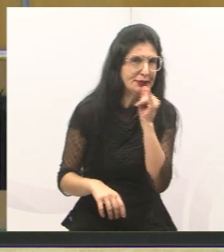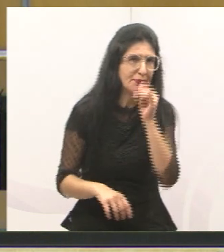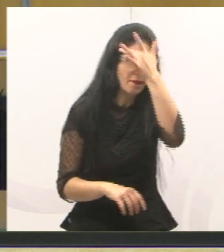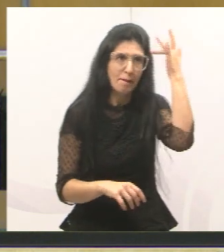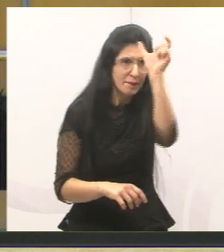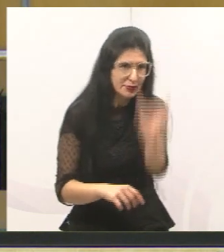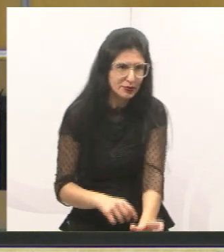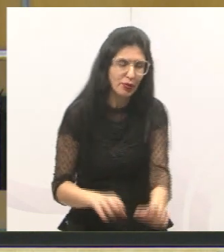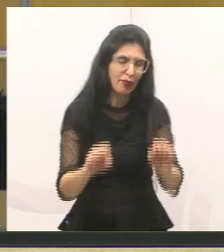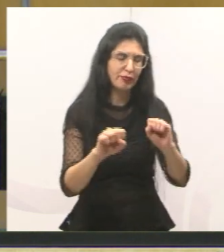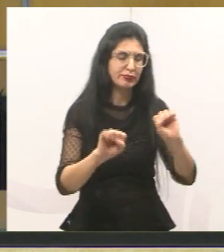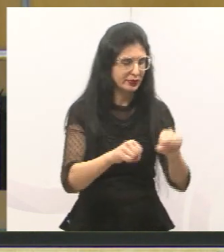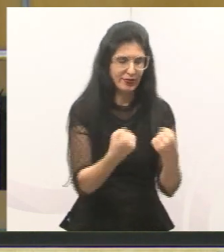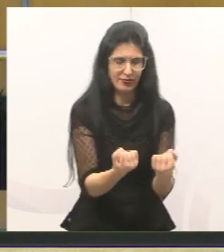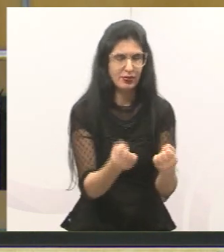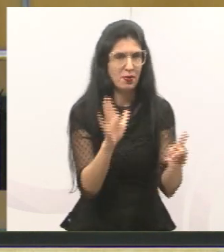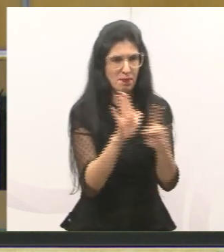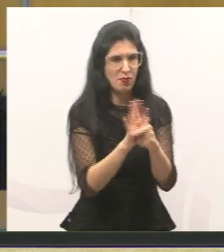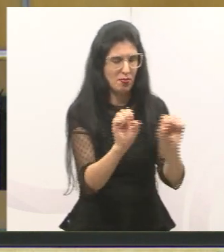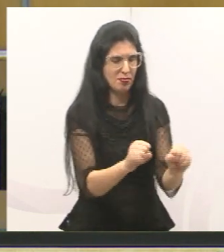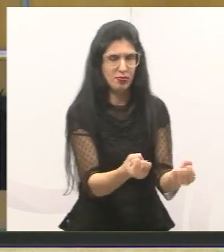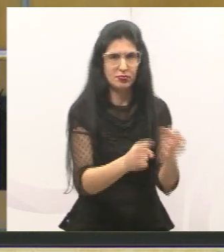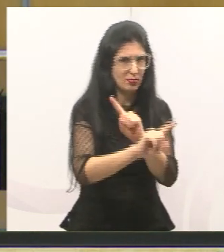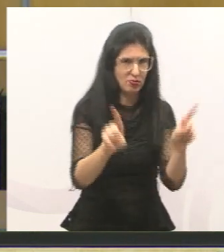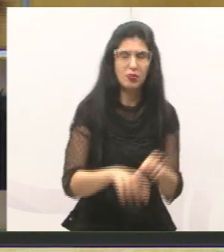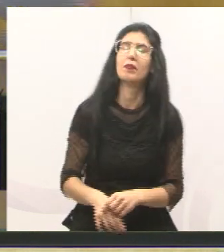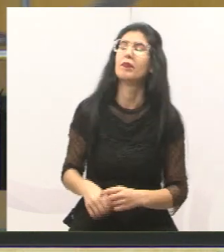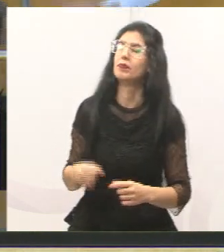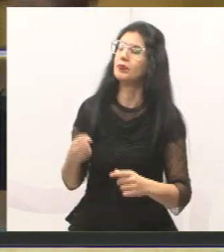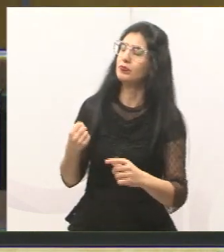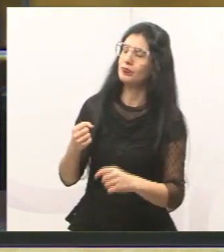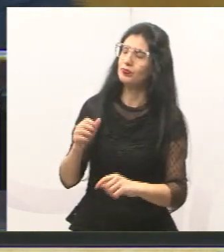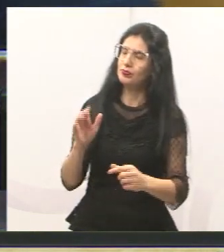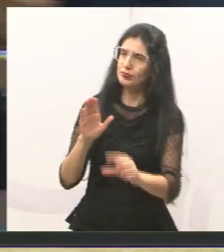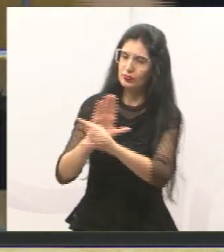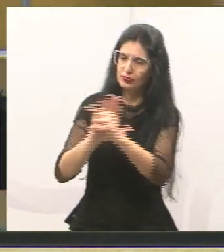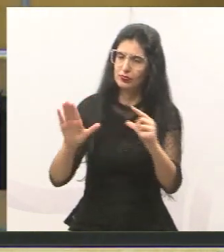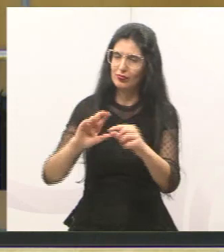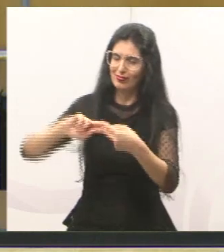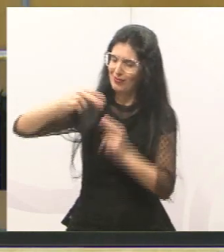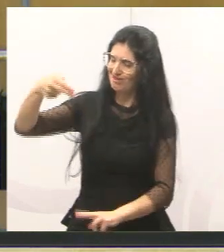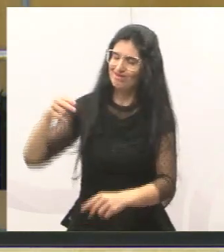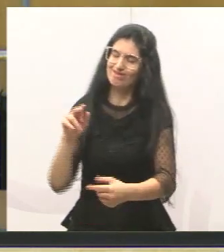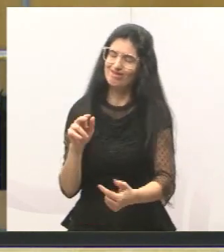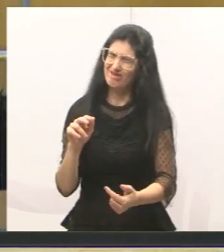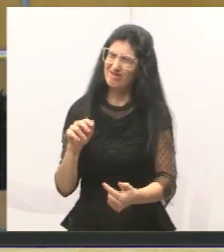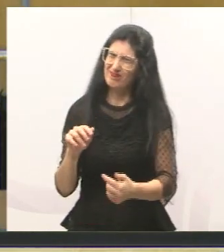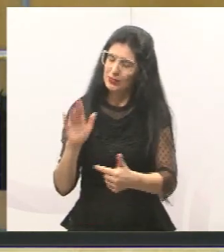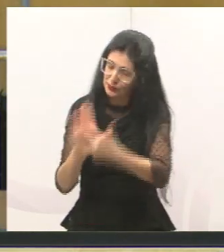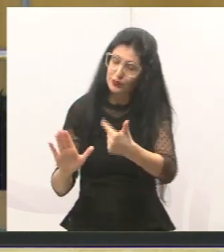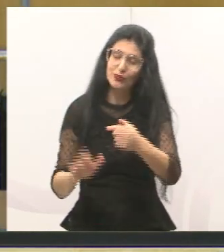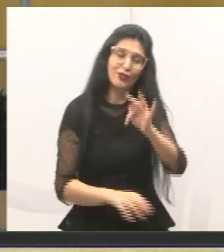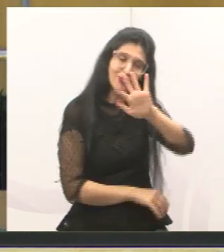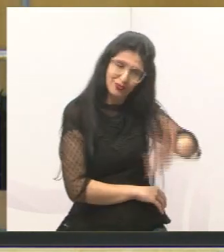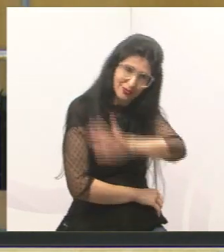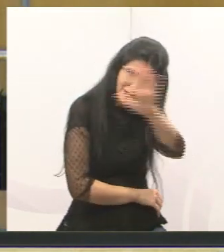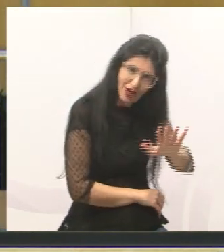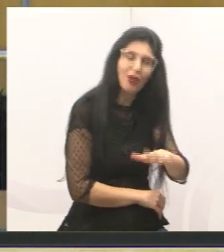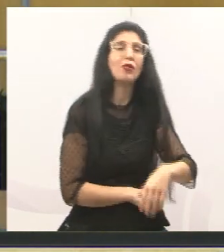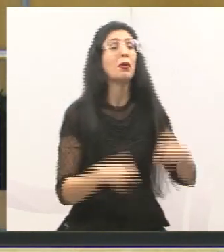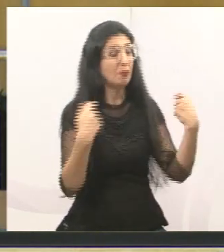no artigo 31, parágrafo 2º da Constituição Federal. Tratando-se de medida que implicará séria